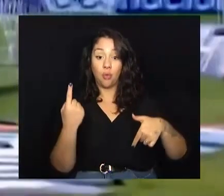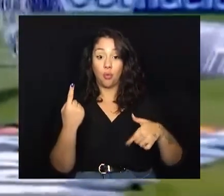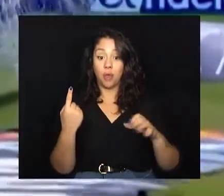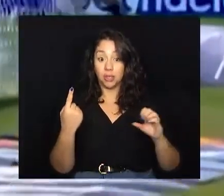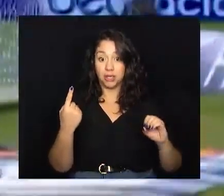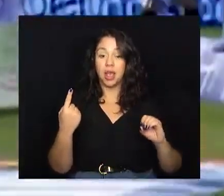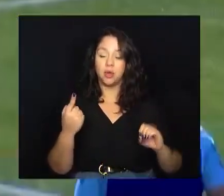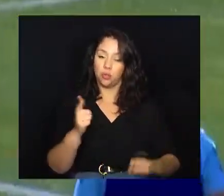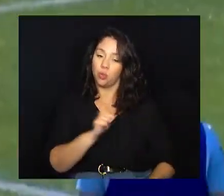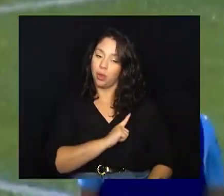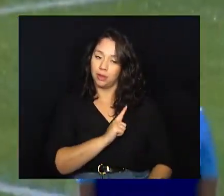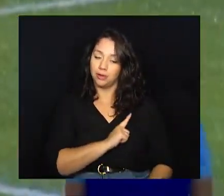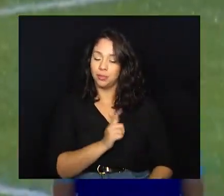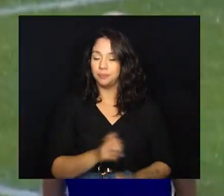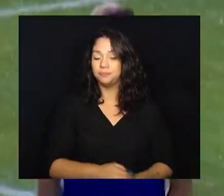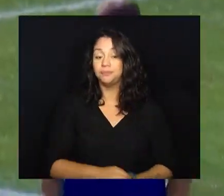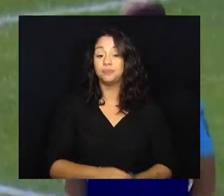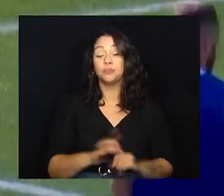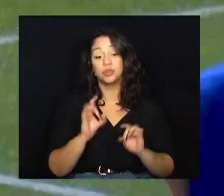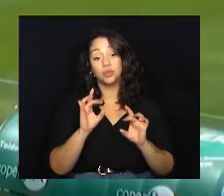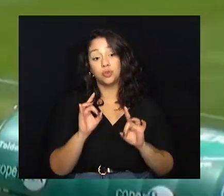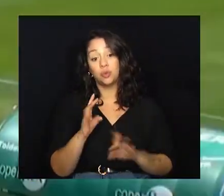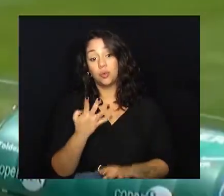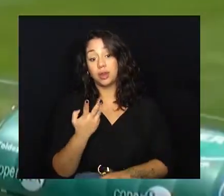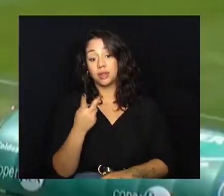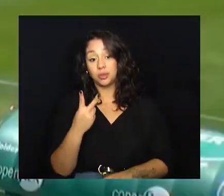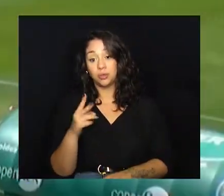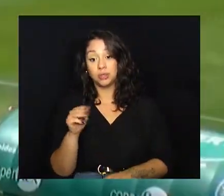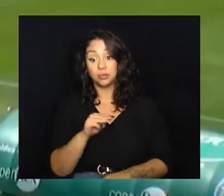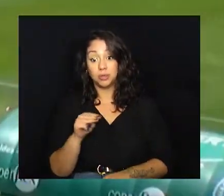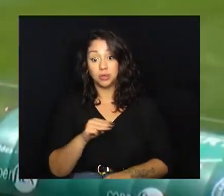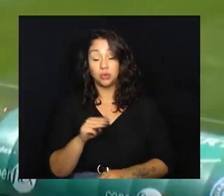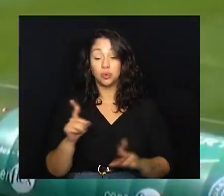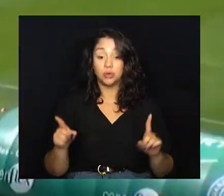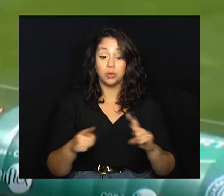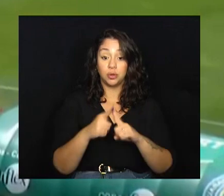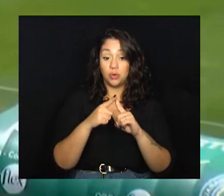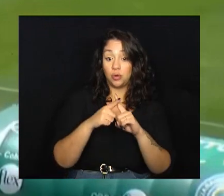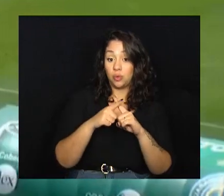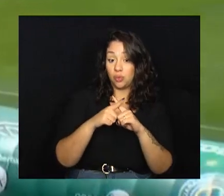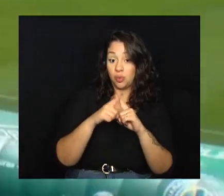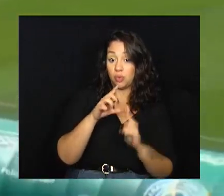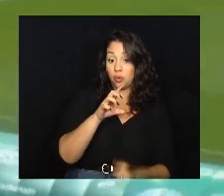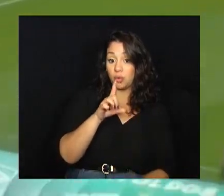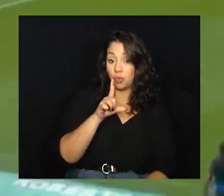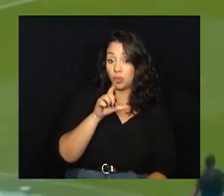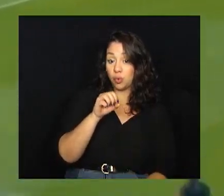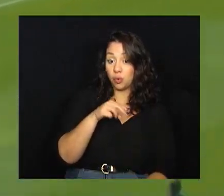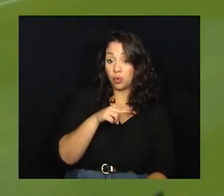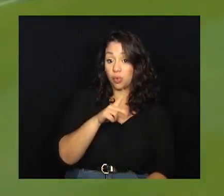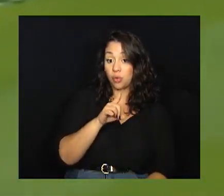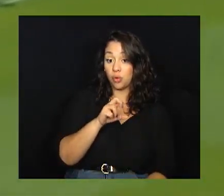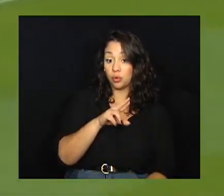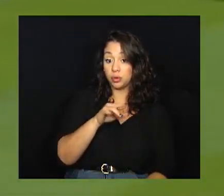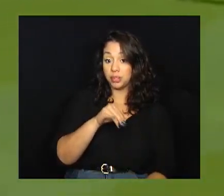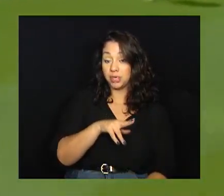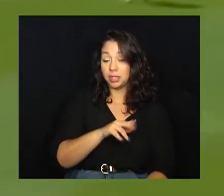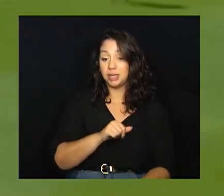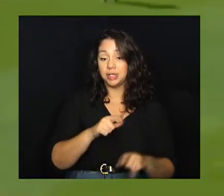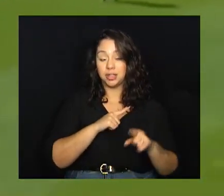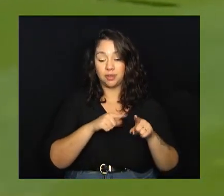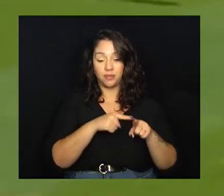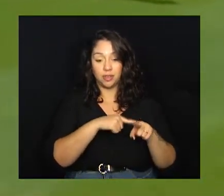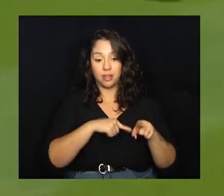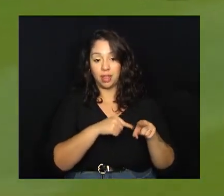zero Guarani só que aos 42 minutos o Londrina respondeu através de cobrança de escanteio a